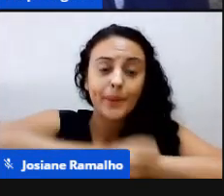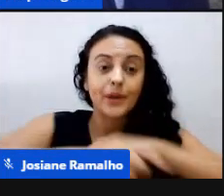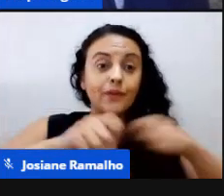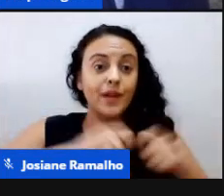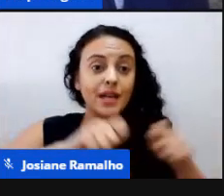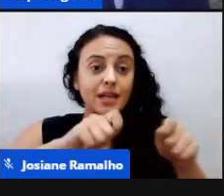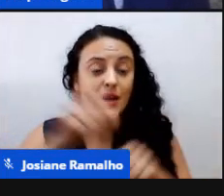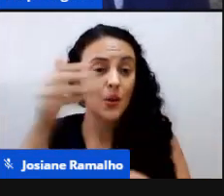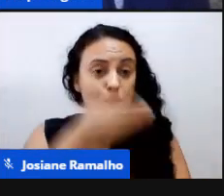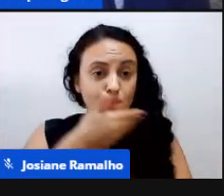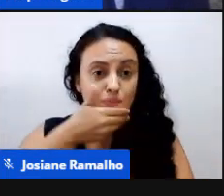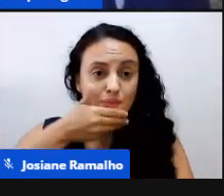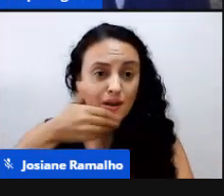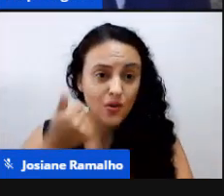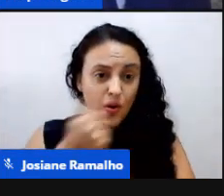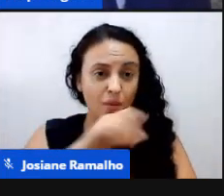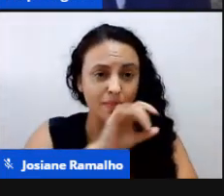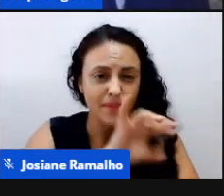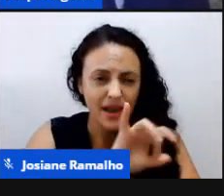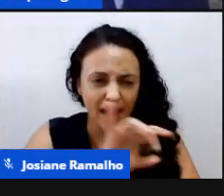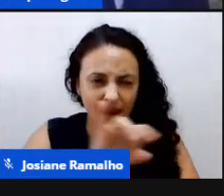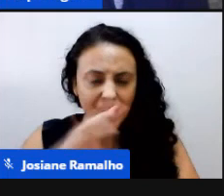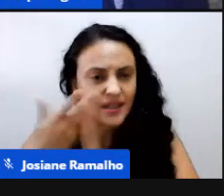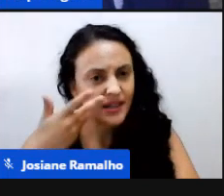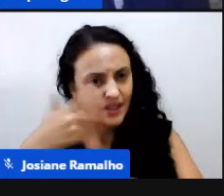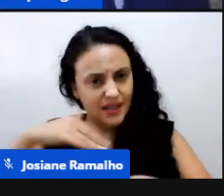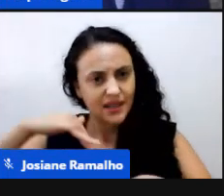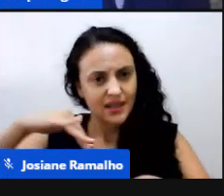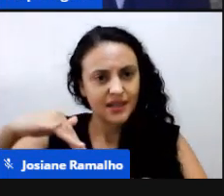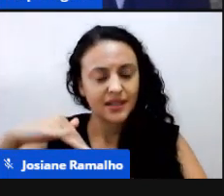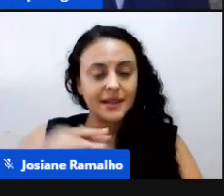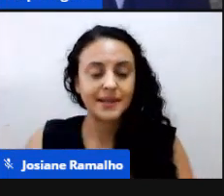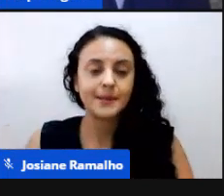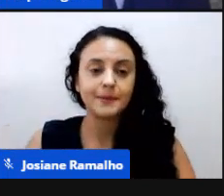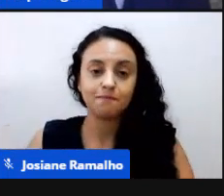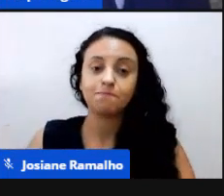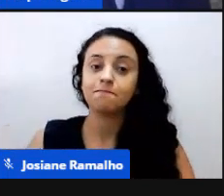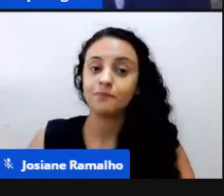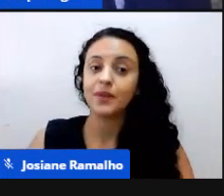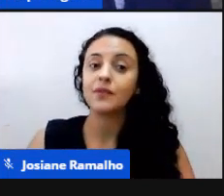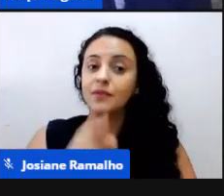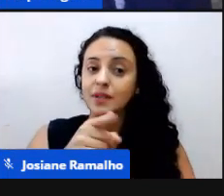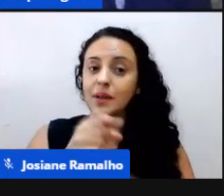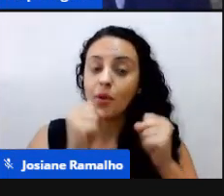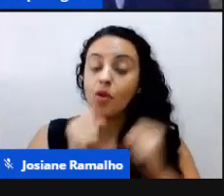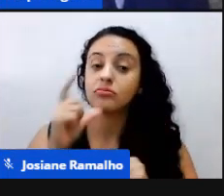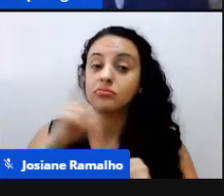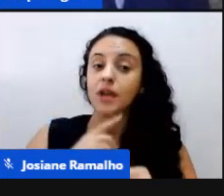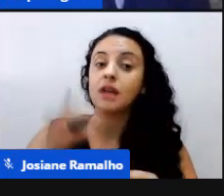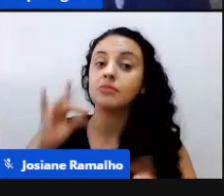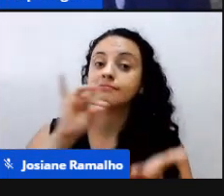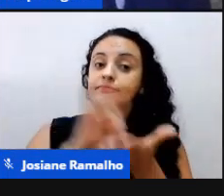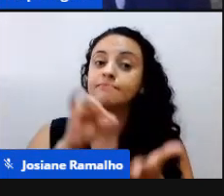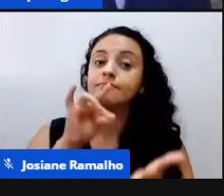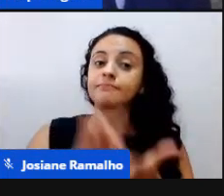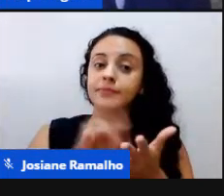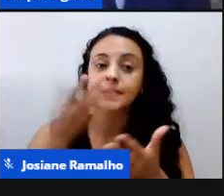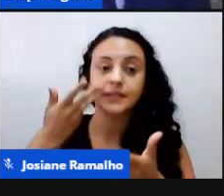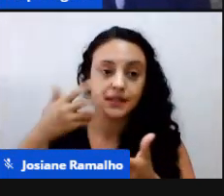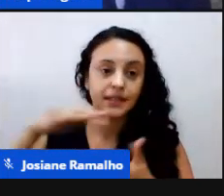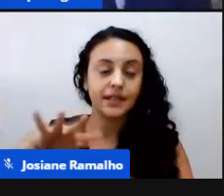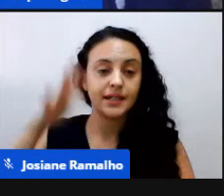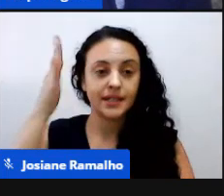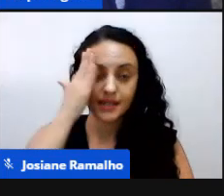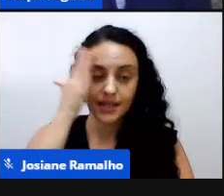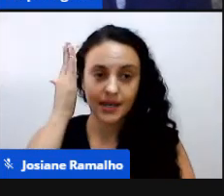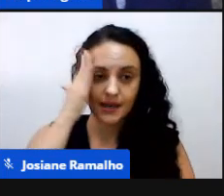cada lar de criança, para cada pai, para cada responsável, e vocês podem ter certeza que eles sabem disso, viu?